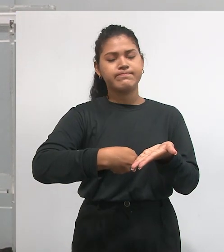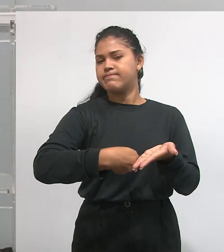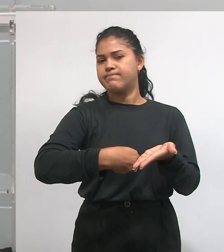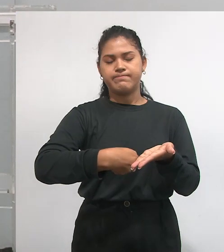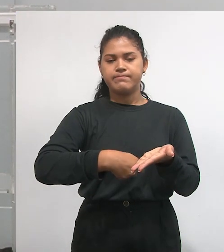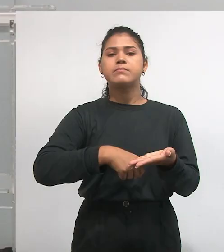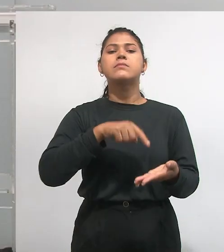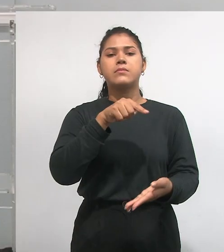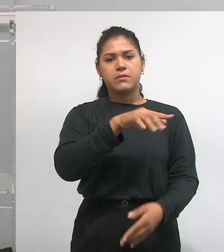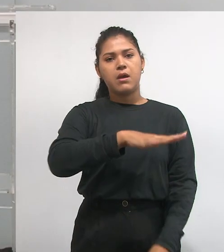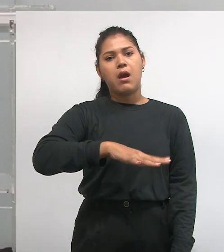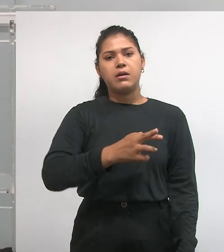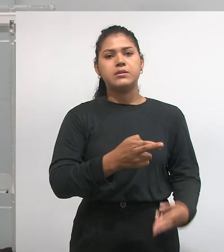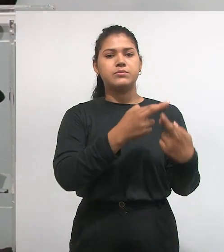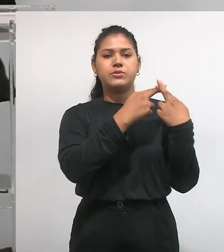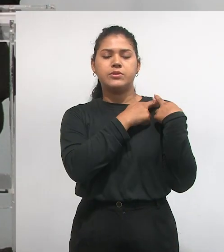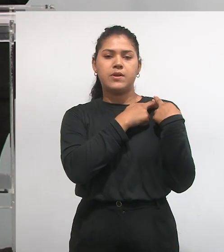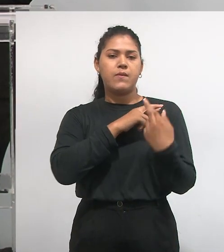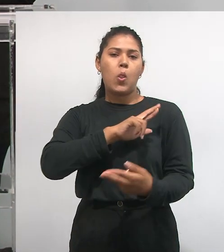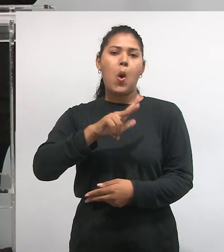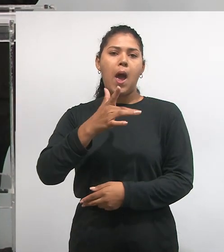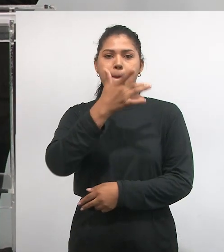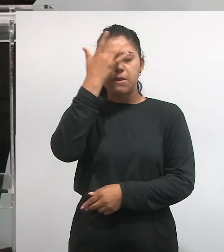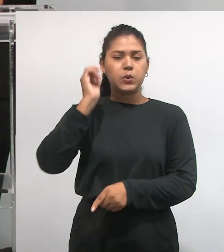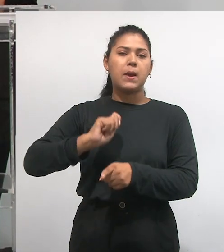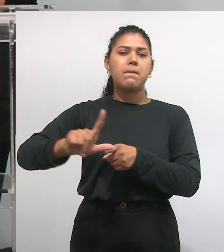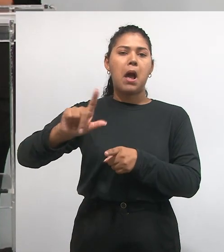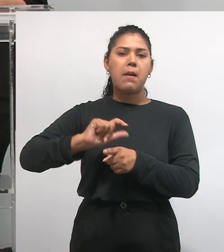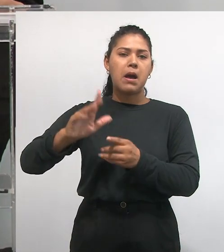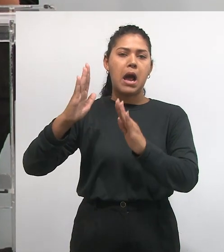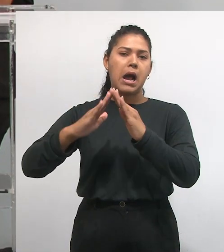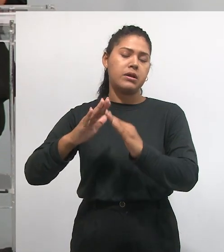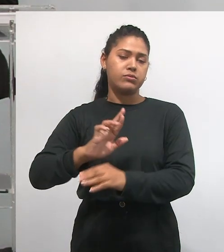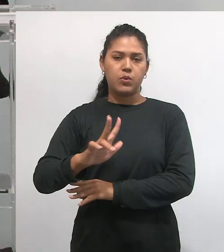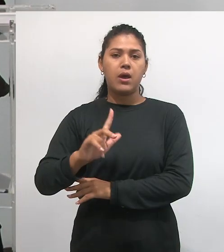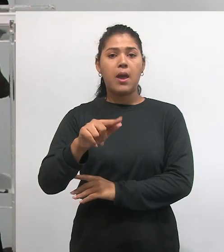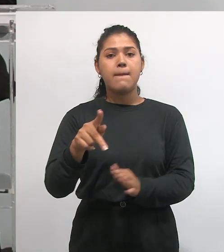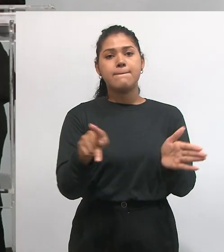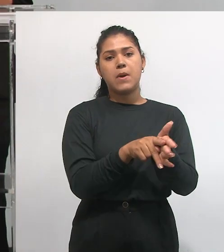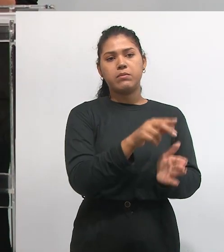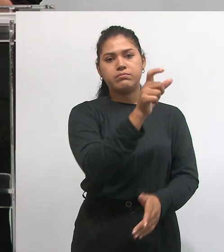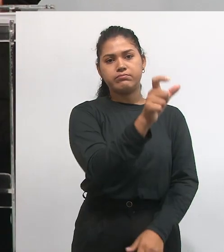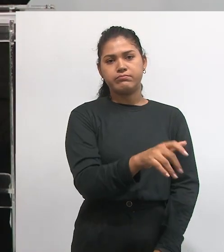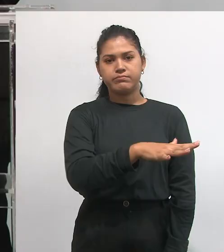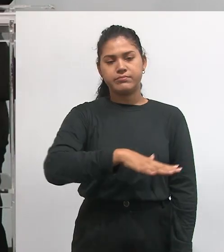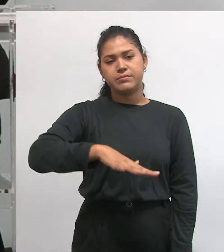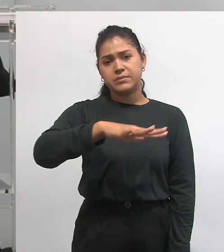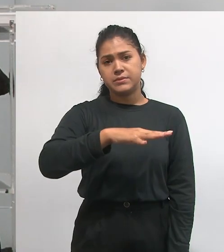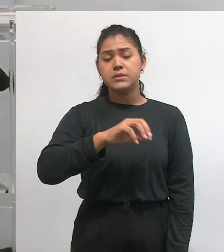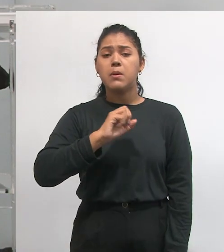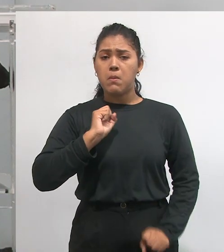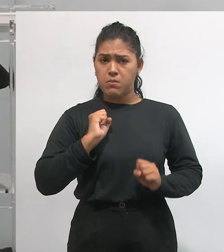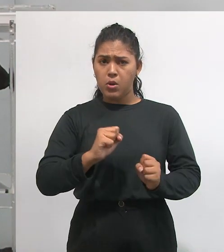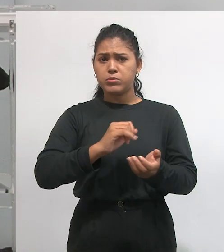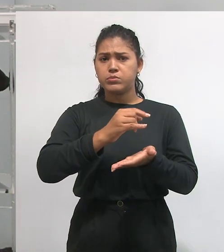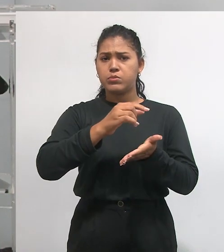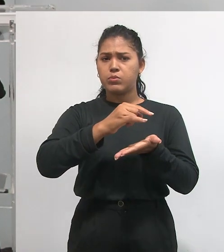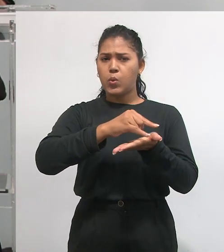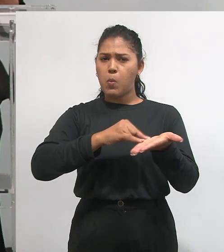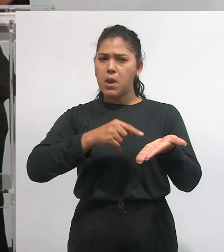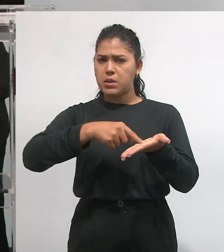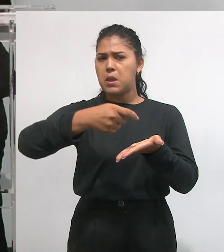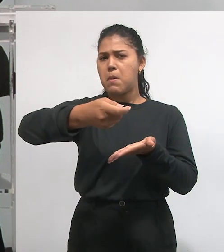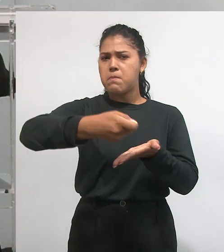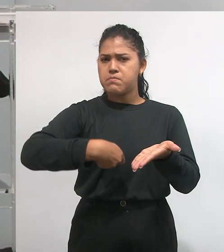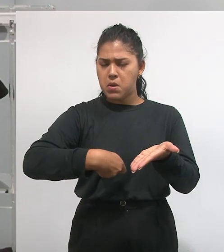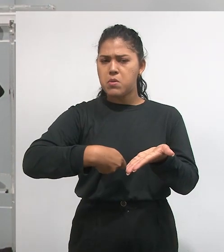o inquilino, né? Não aquela pessoa que alugou o imóvel. Então, por mais que você coloque no seu contrato particular de locação que